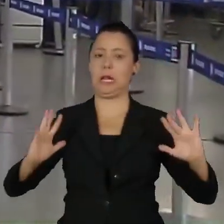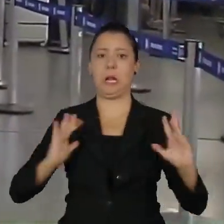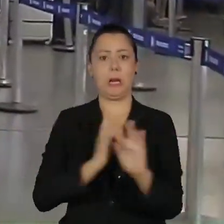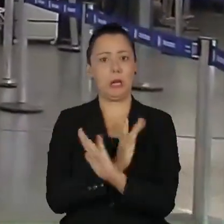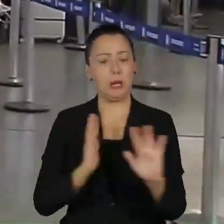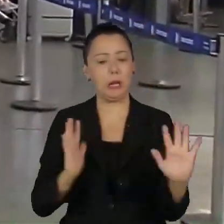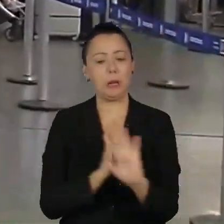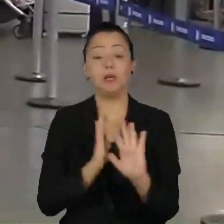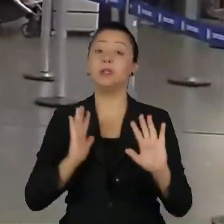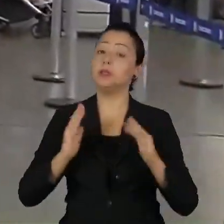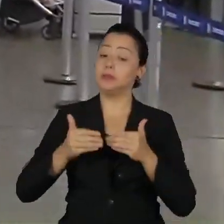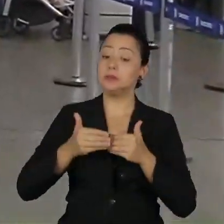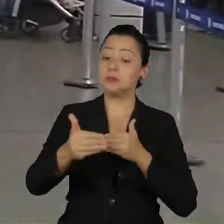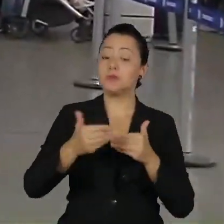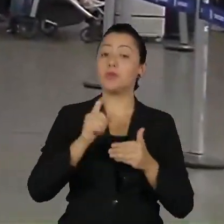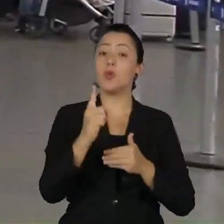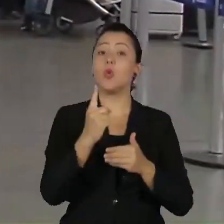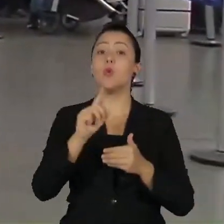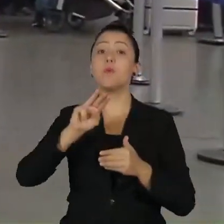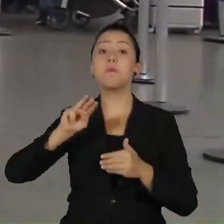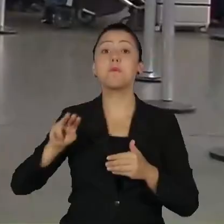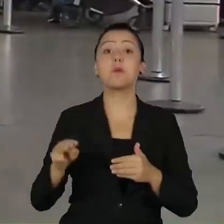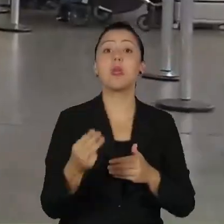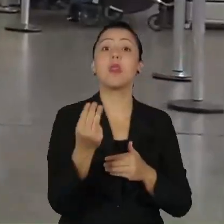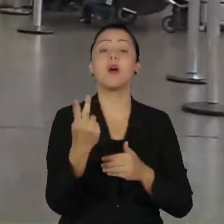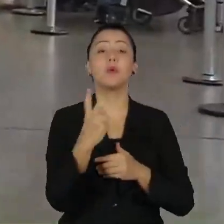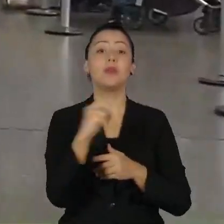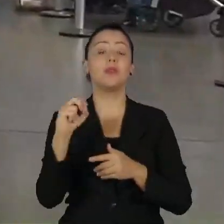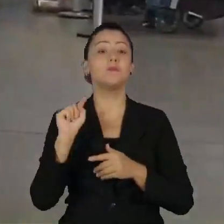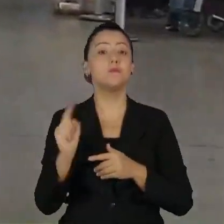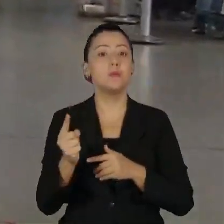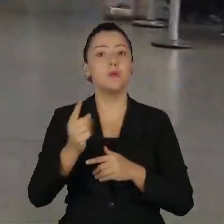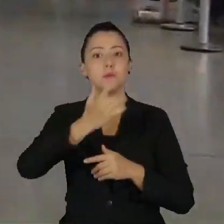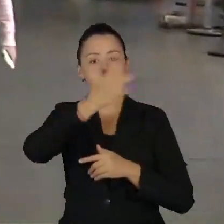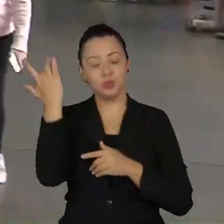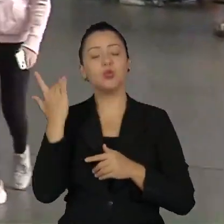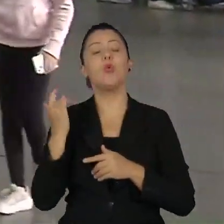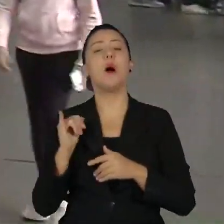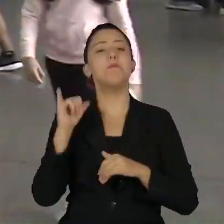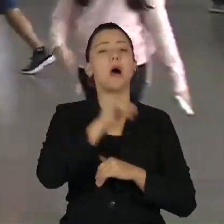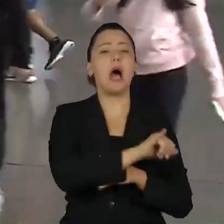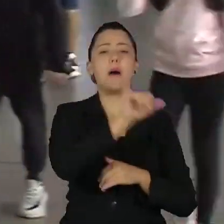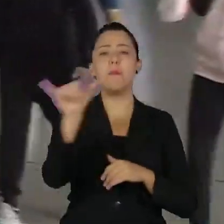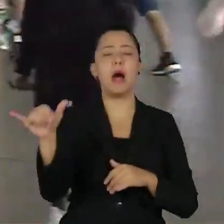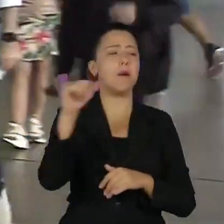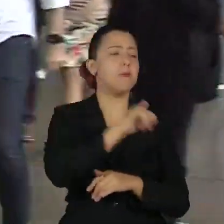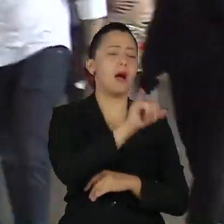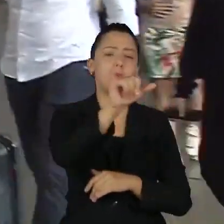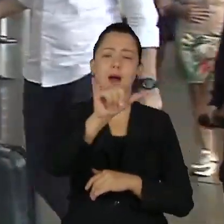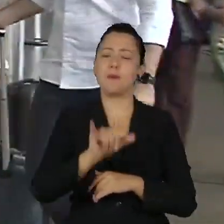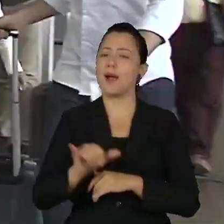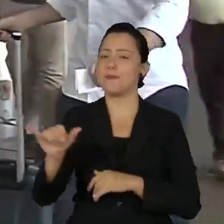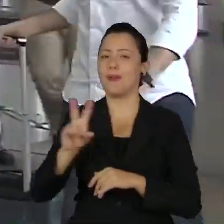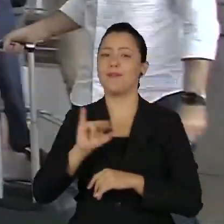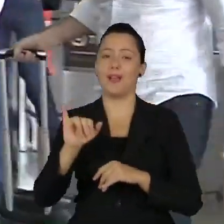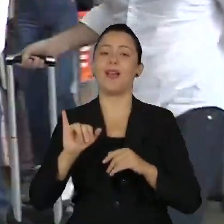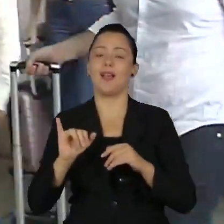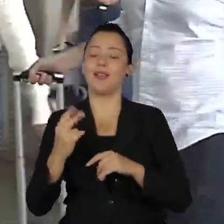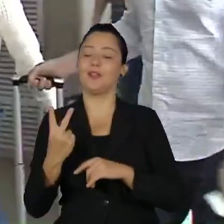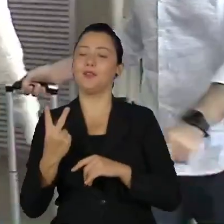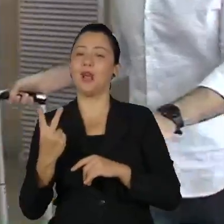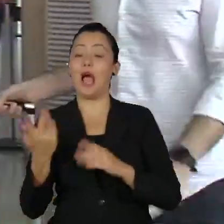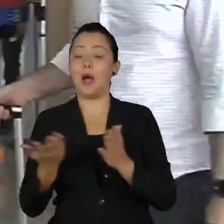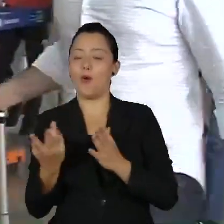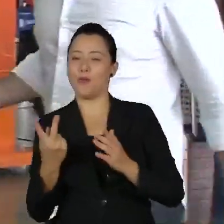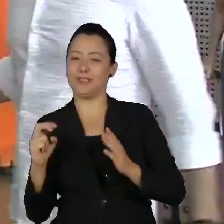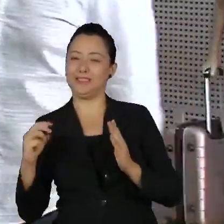previsão é de que 1,5 milhão de passageiros façam voos nacionais e internacionais de 21 de dezembro até 2 de janeiro. Para ter